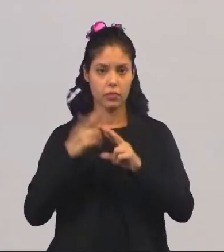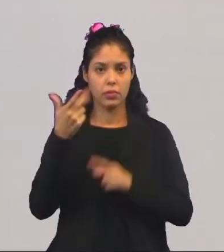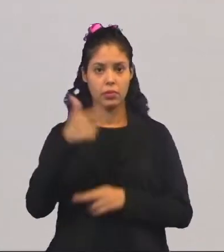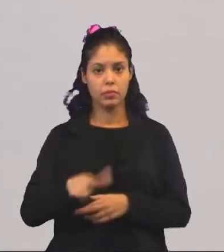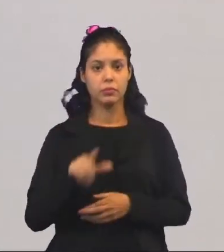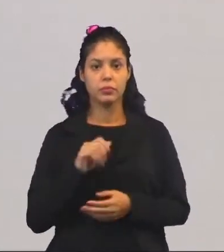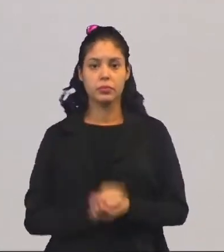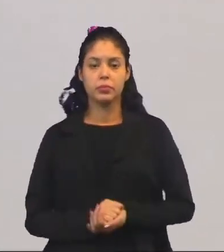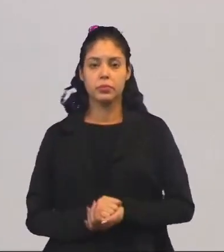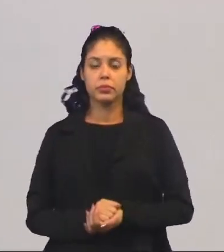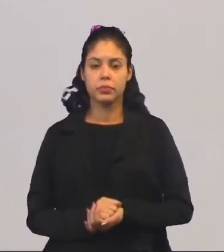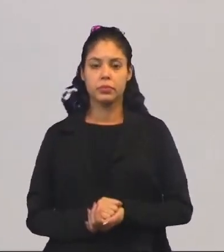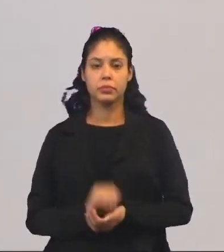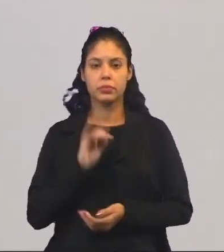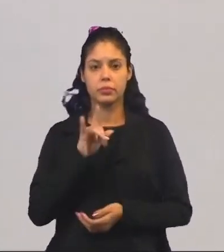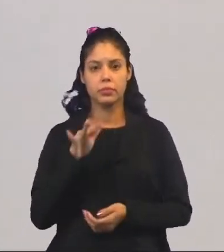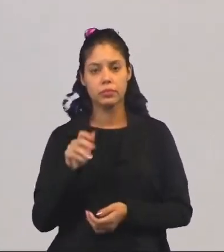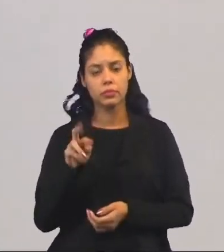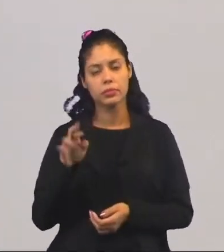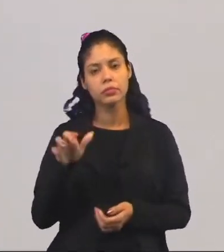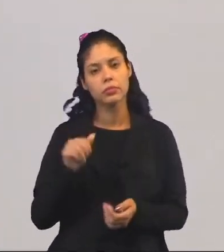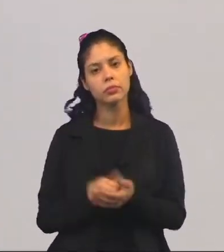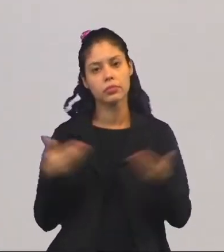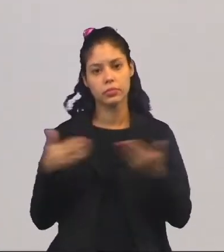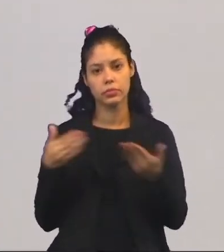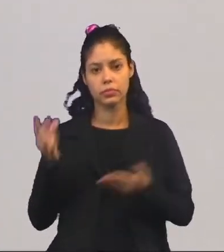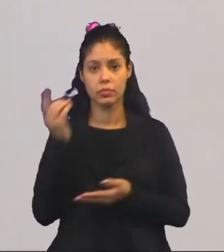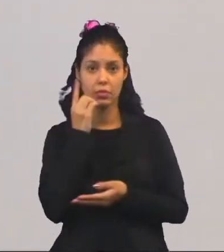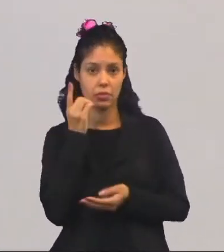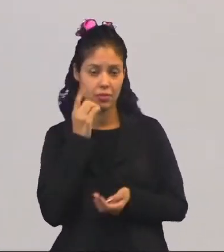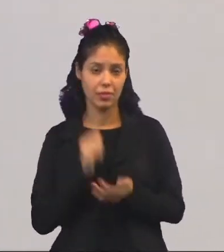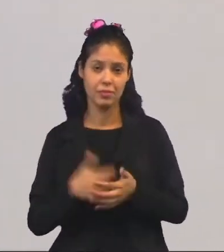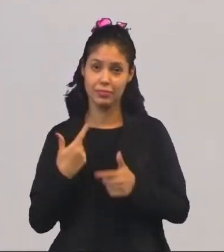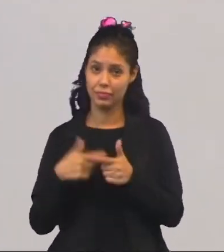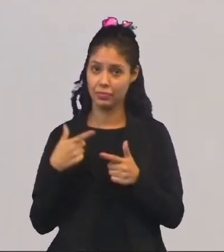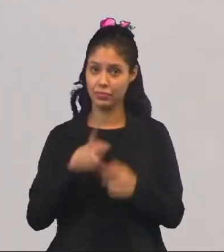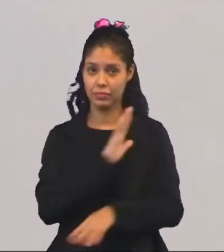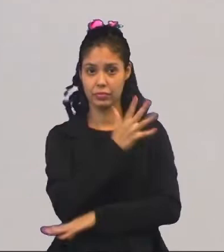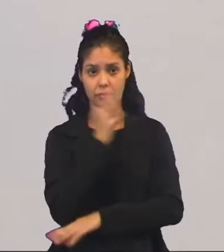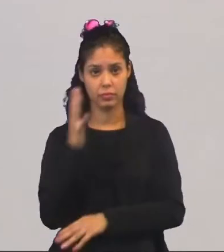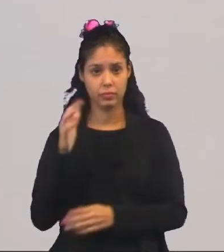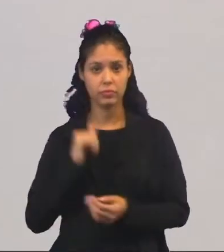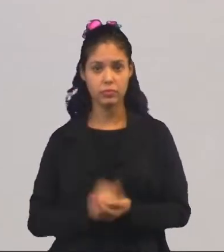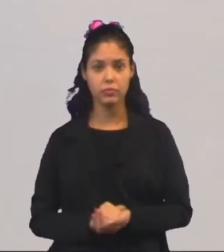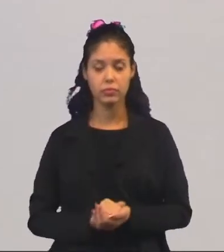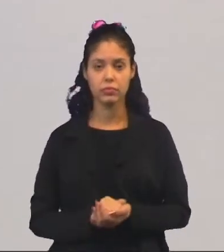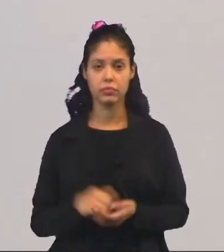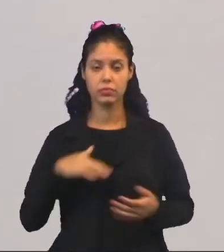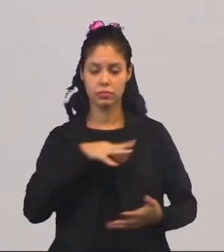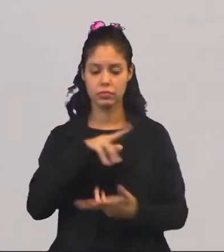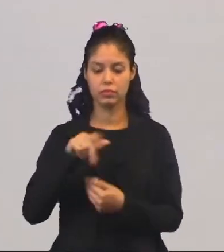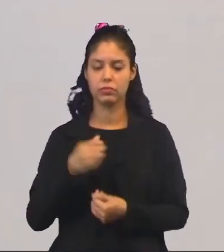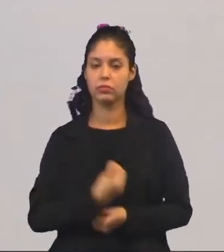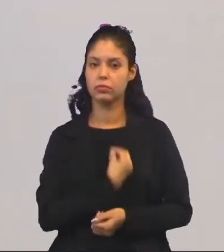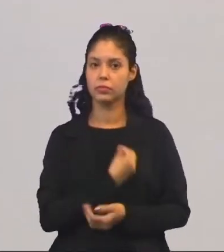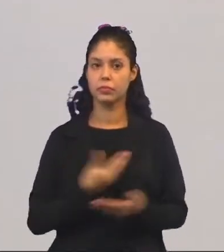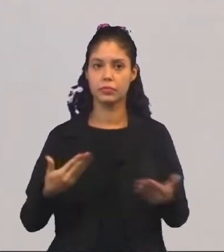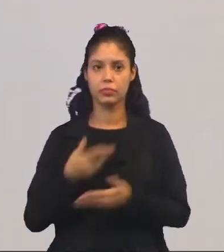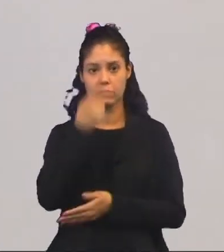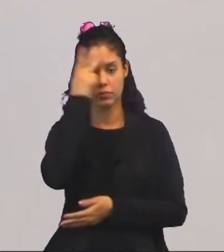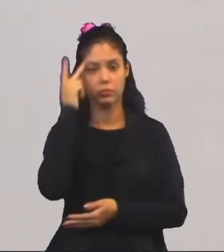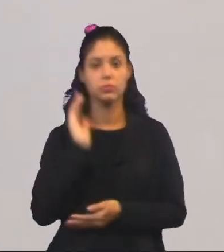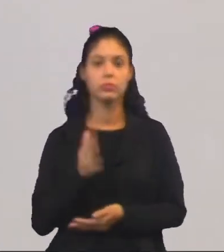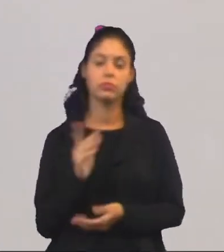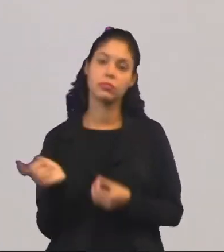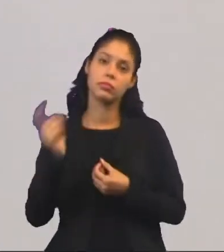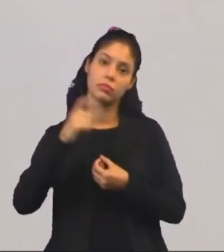reutilizar uma embalagem. Hoje em dia, diante de tantos problemas ambientais, o mundo que nós vivemos hoje, as pessoas